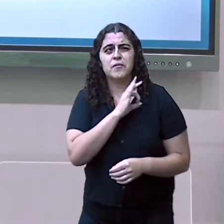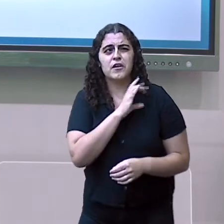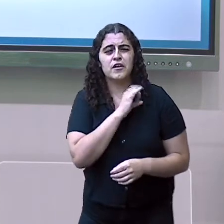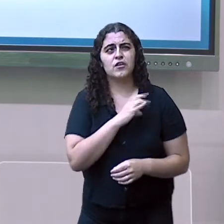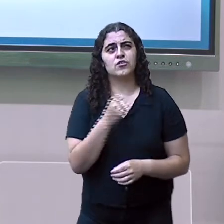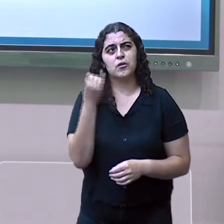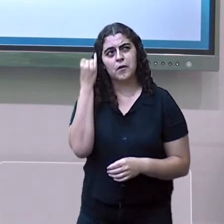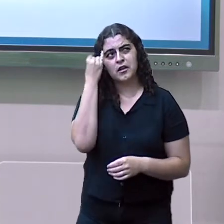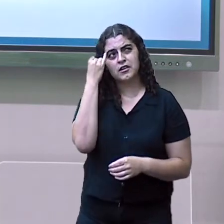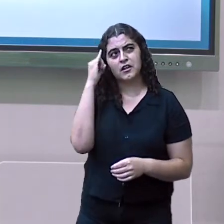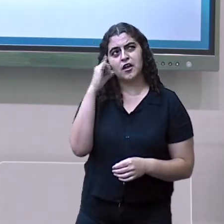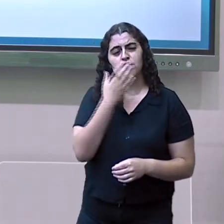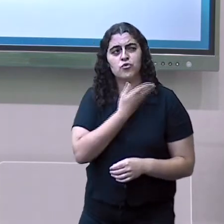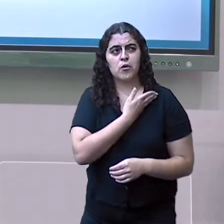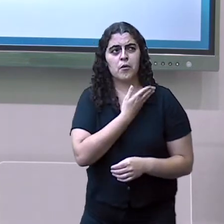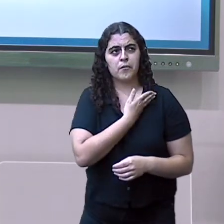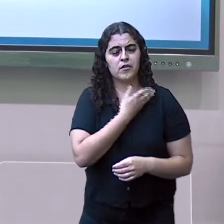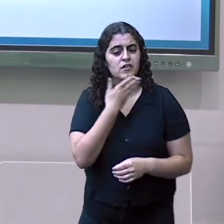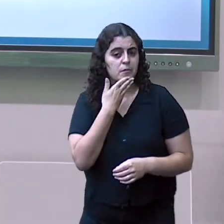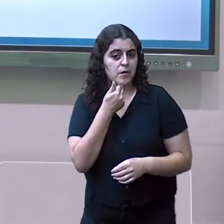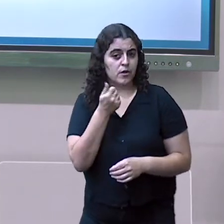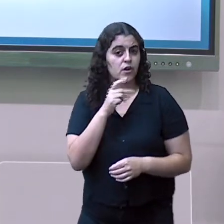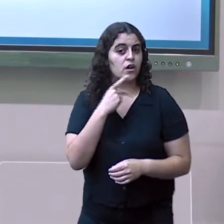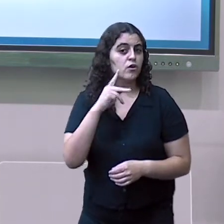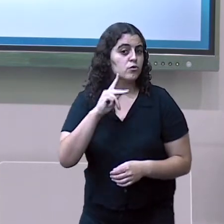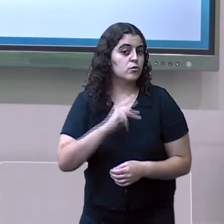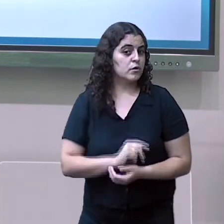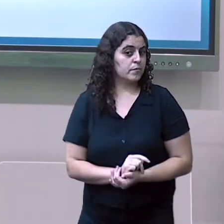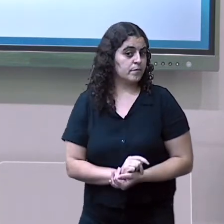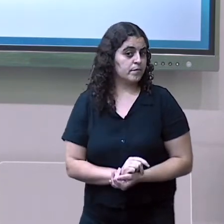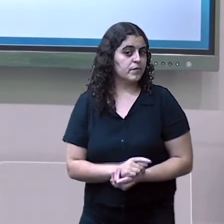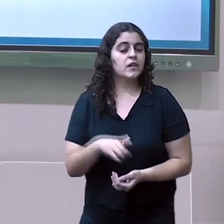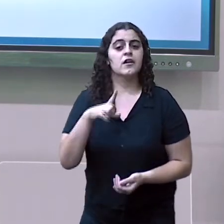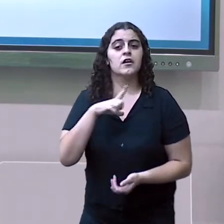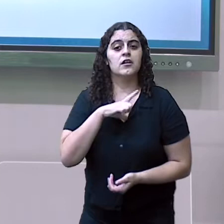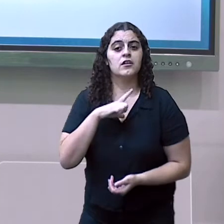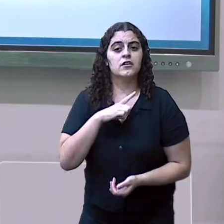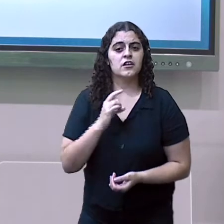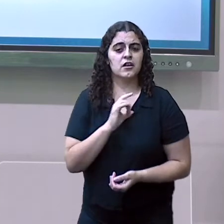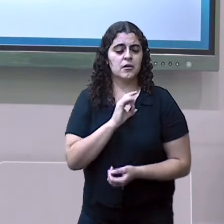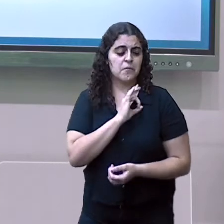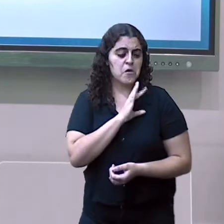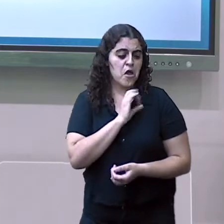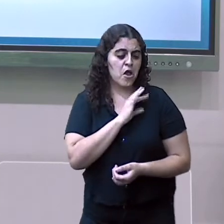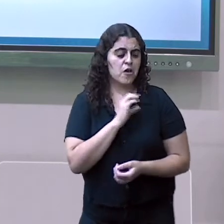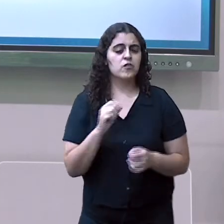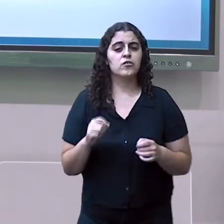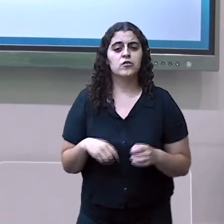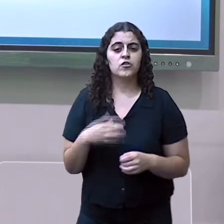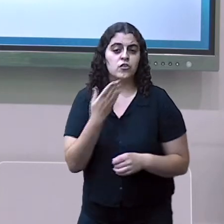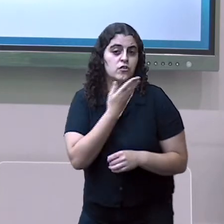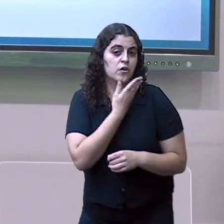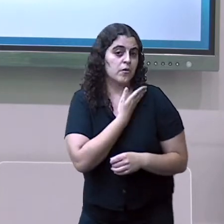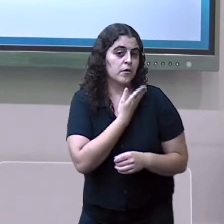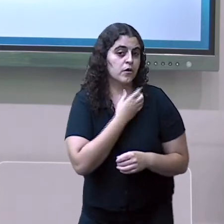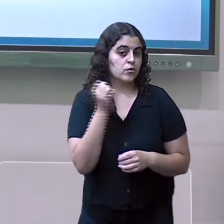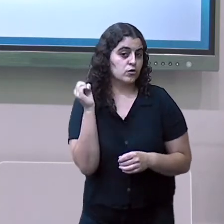do seu colega mais interessante? Tem medo de fazer novos amigos?